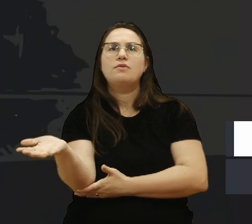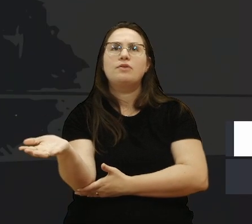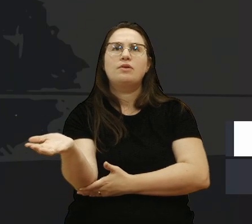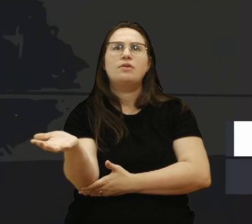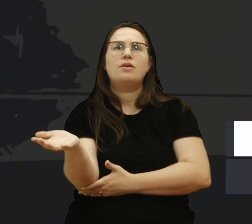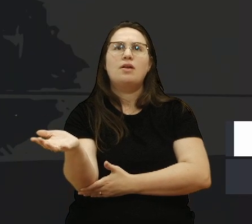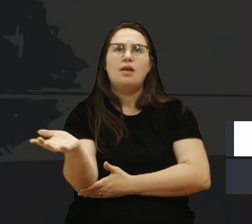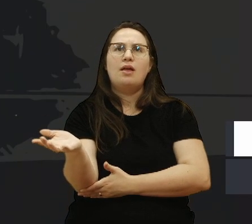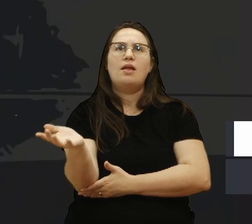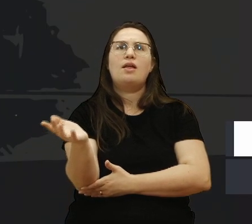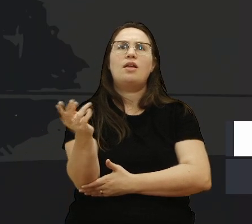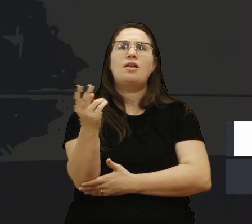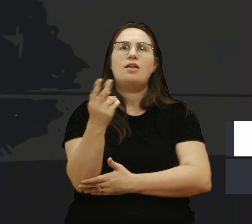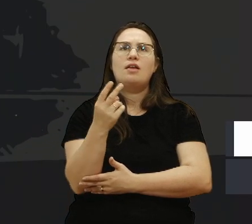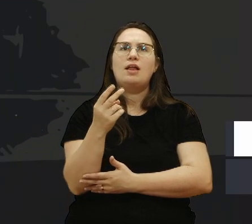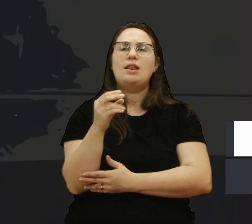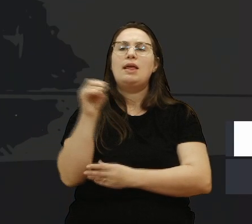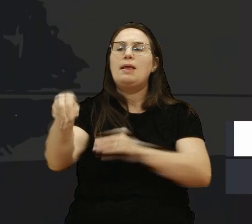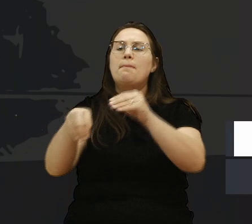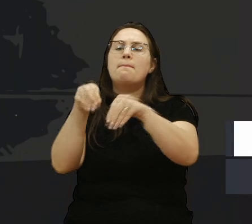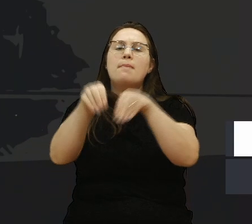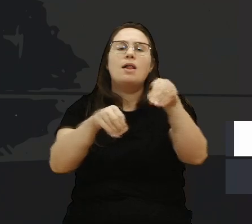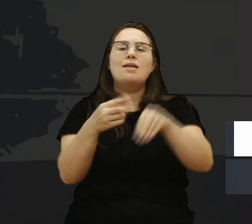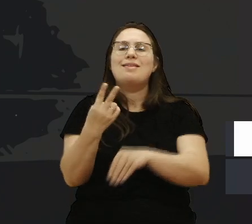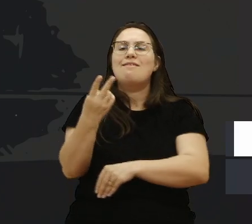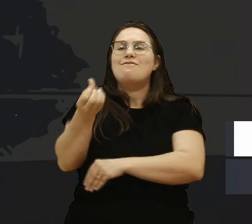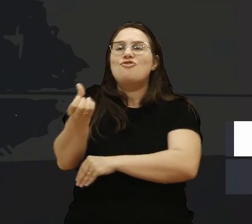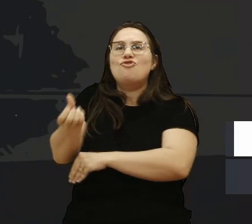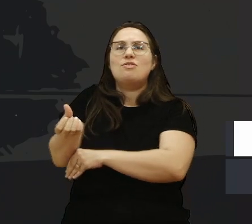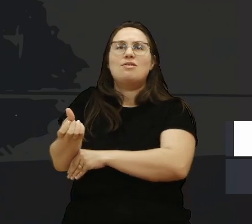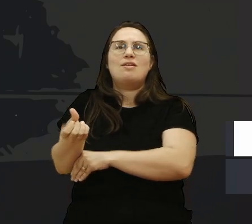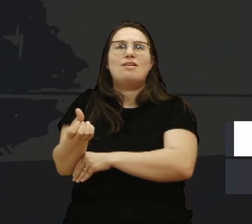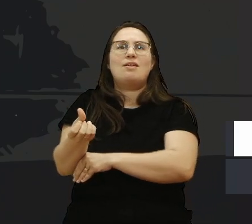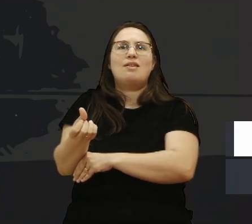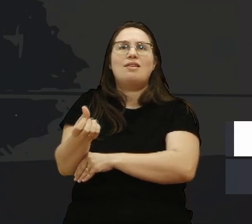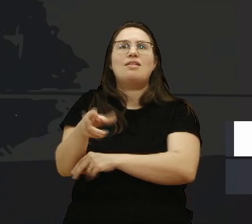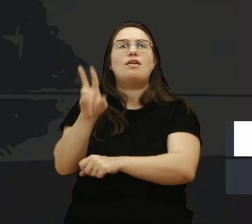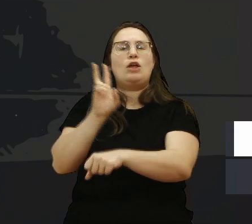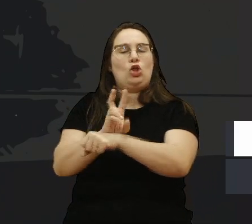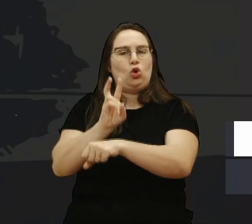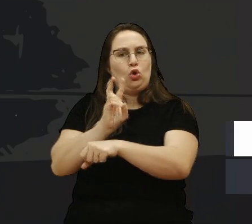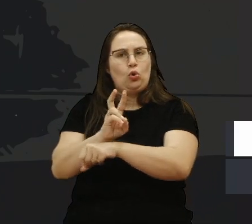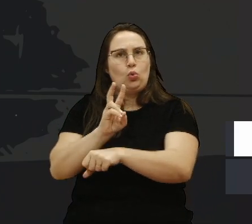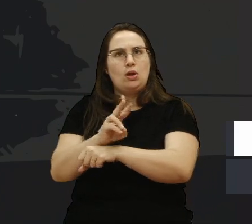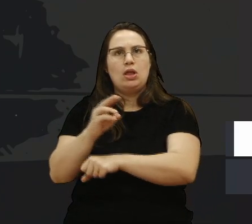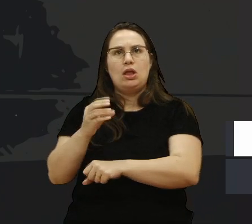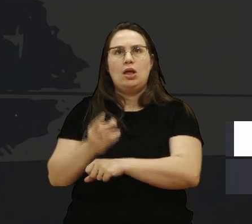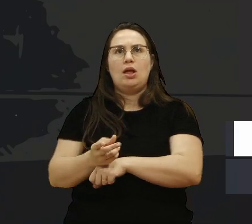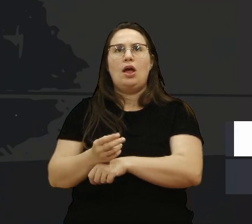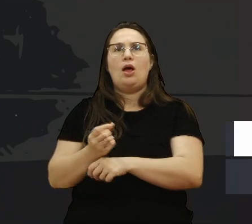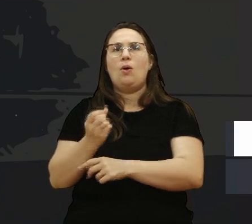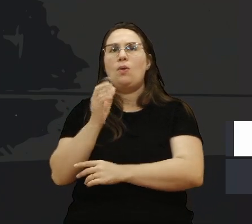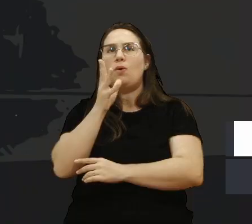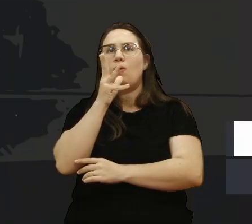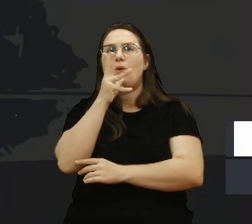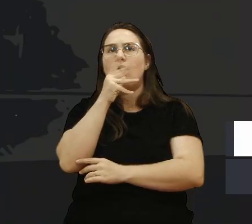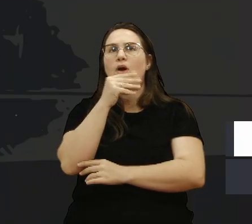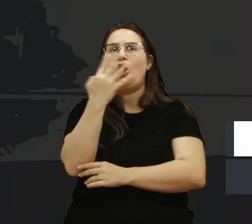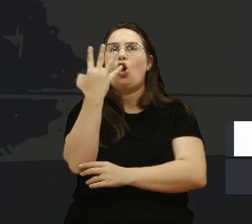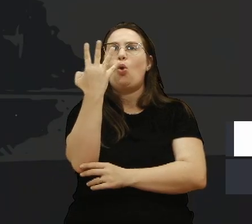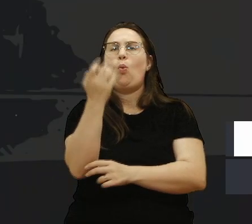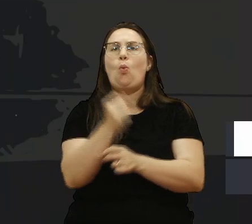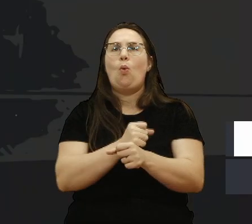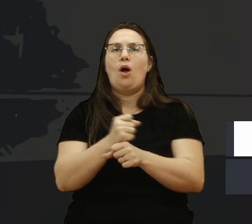araucária, ele tem que plantar 26. E tem que cuidar das 26. Sabe quanto tempo? 4